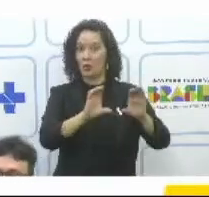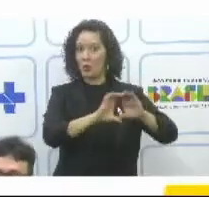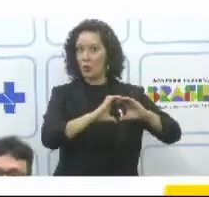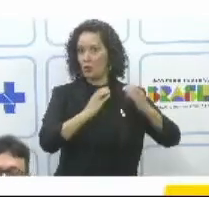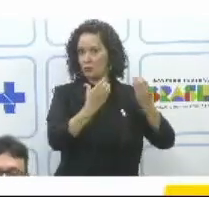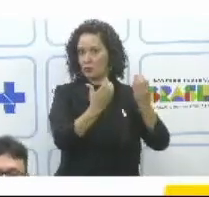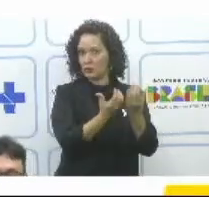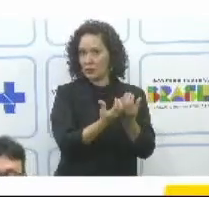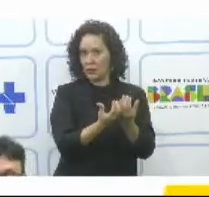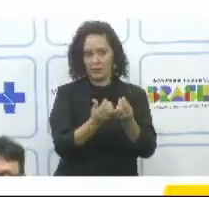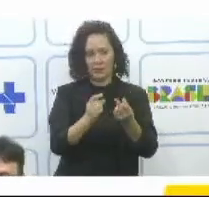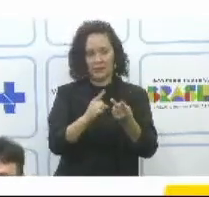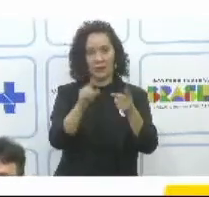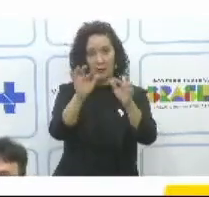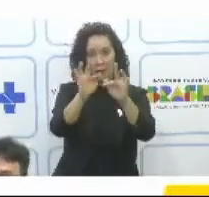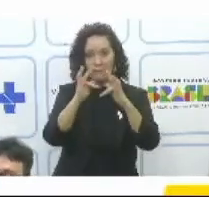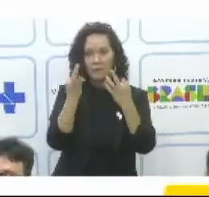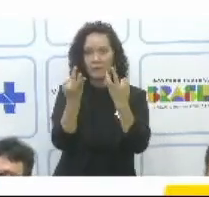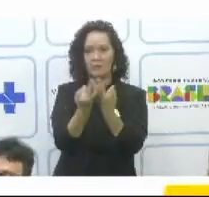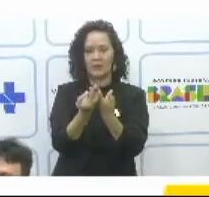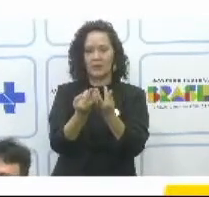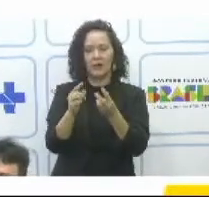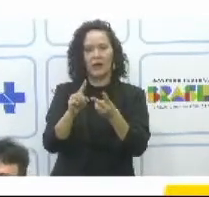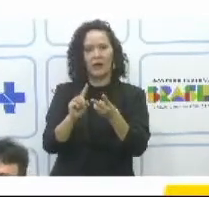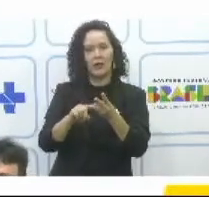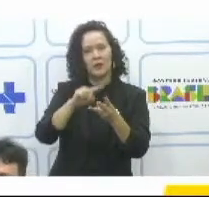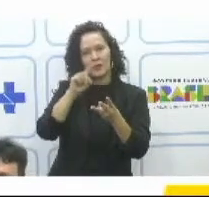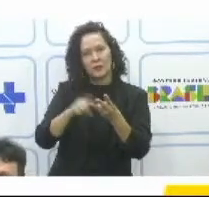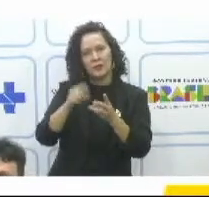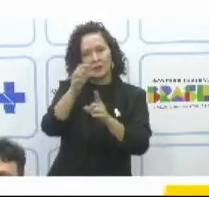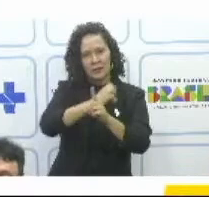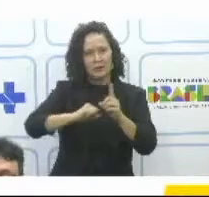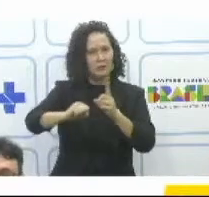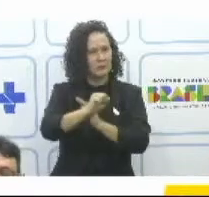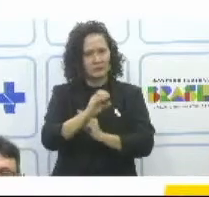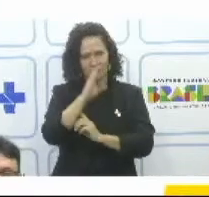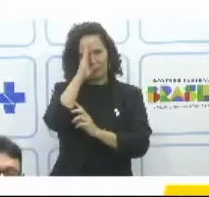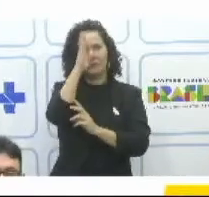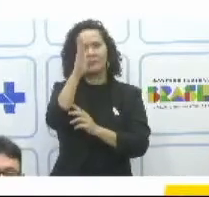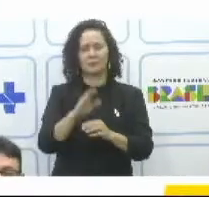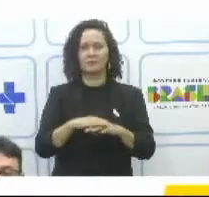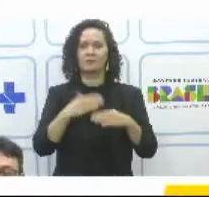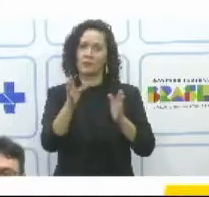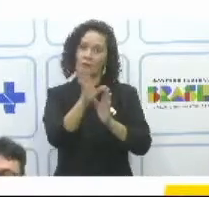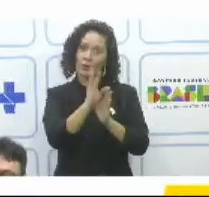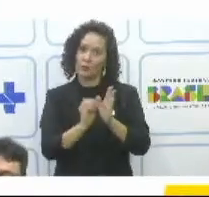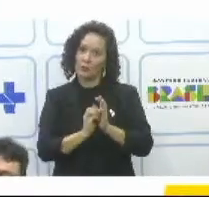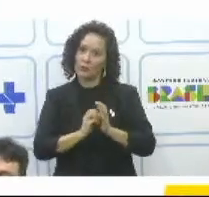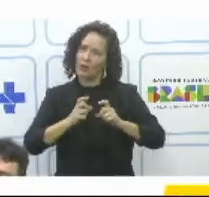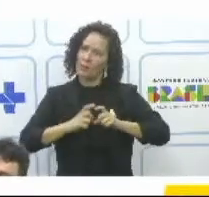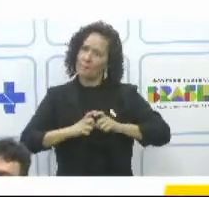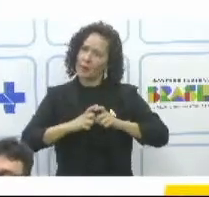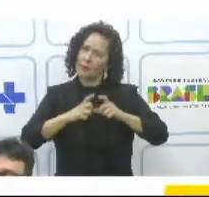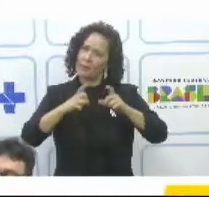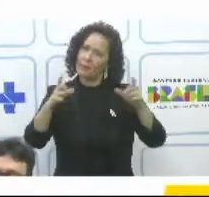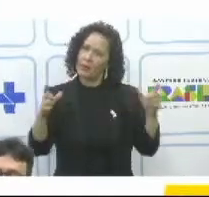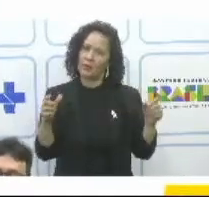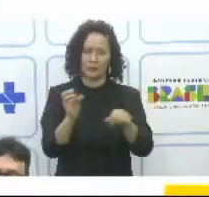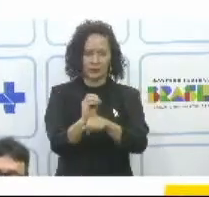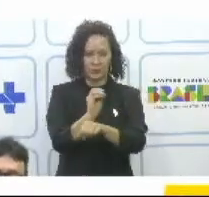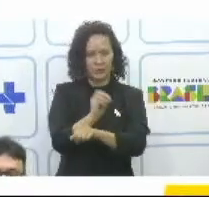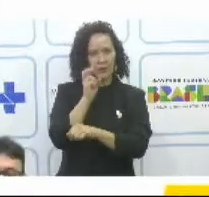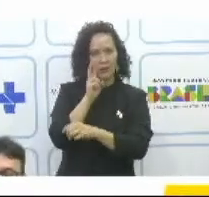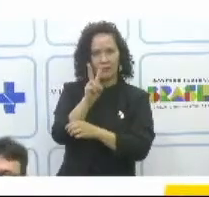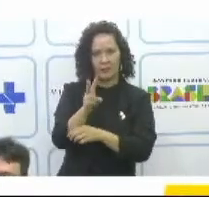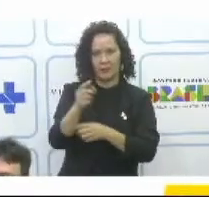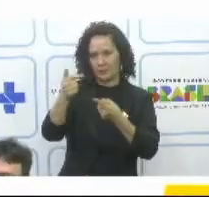comunitária, familiar, né, e social são fundamentais, né? Então, dentro desse modelo ampliado de cuidado, a gente vai